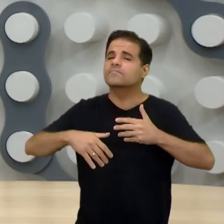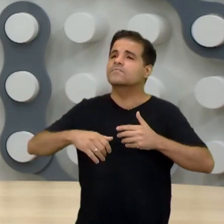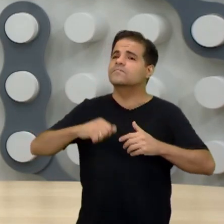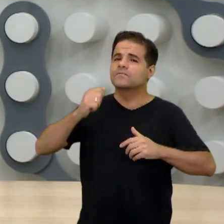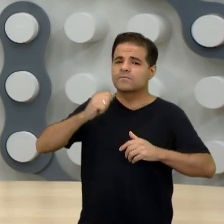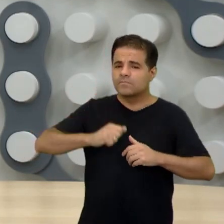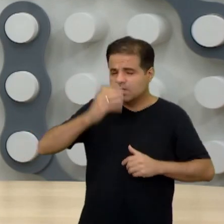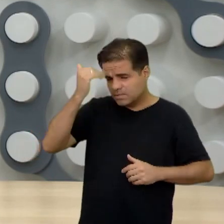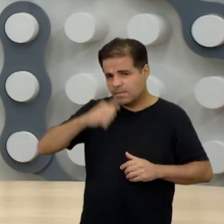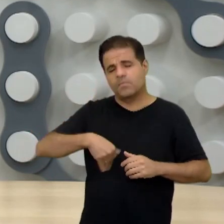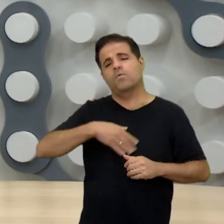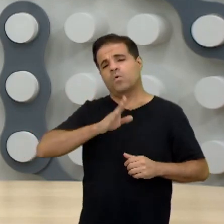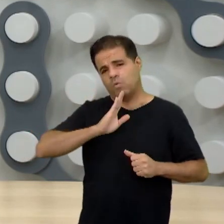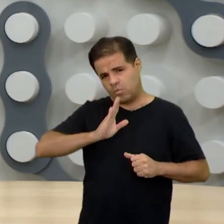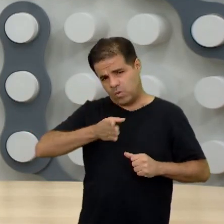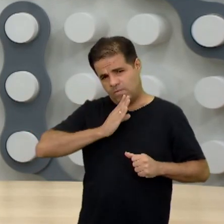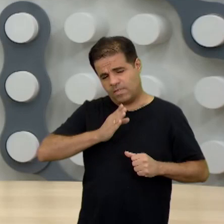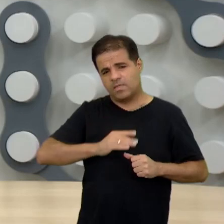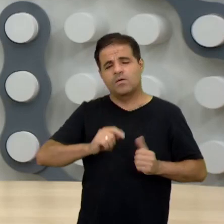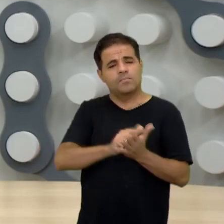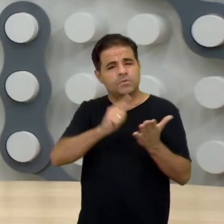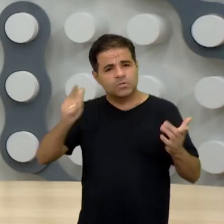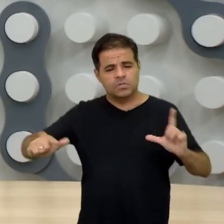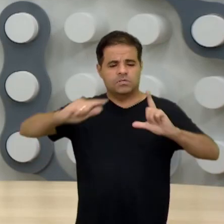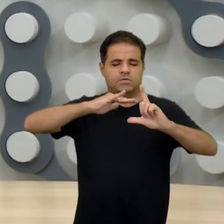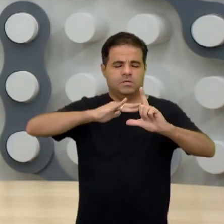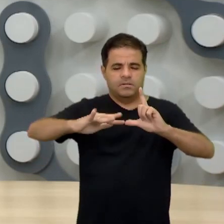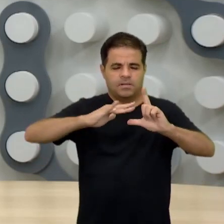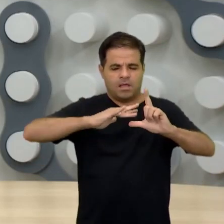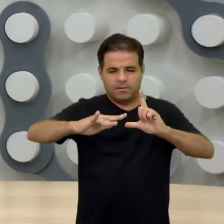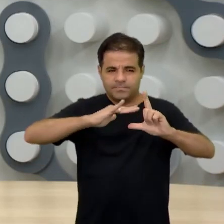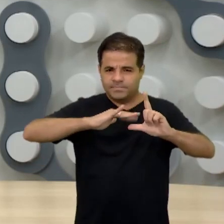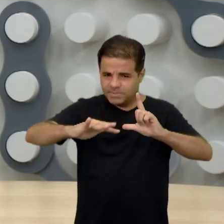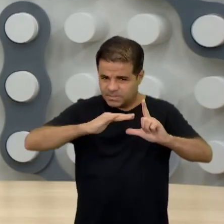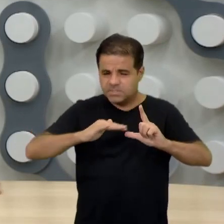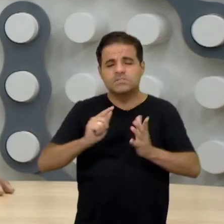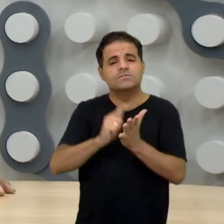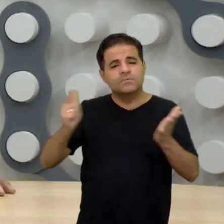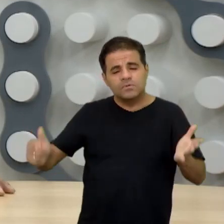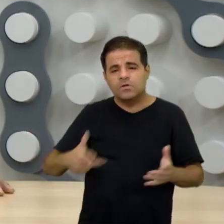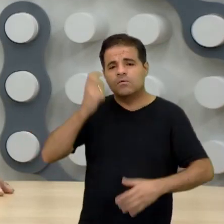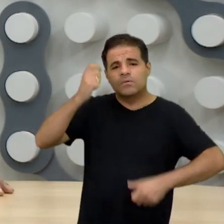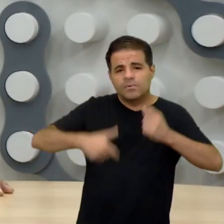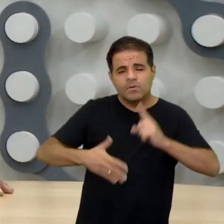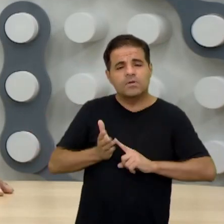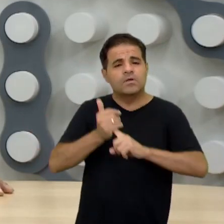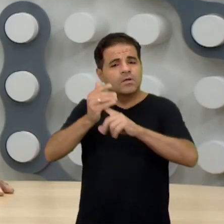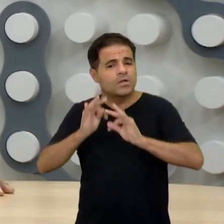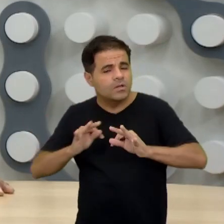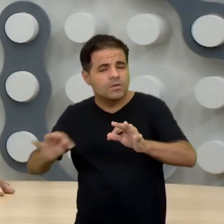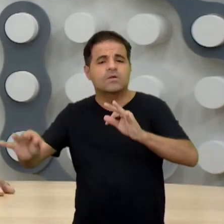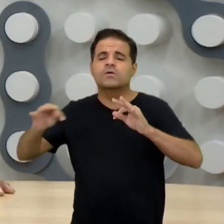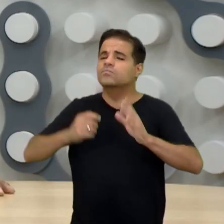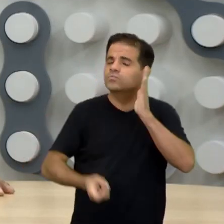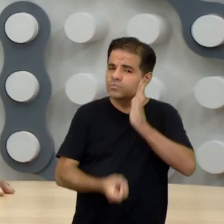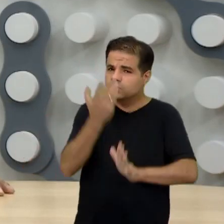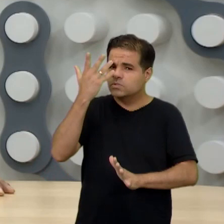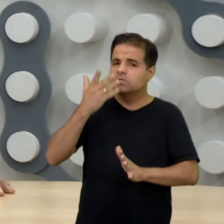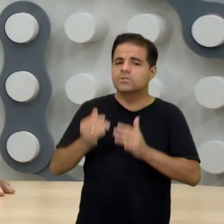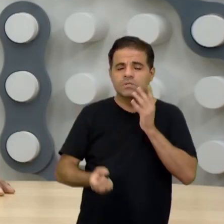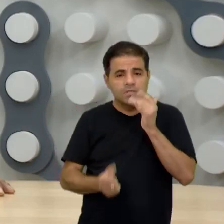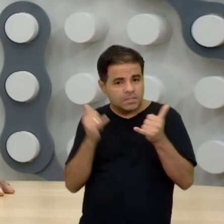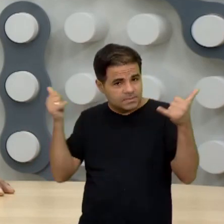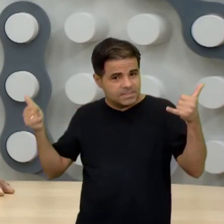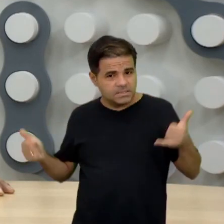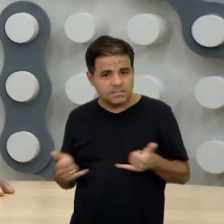como é que isso funciona. Mas e o jornalismo midiático a partir da tecnologia? E quando a gente fala de tecnologia, está falando do surgimento da